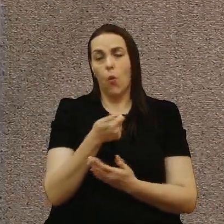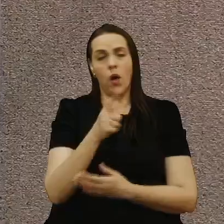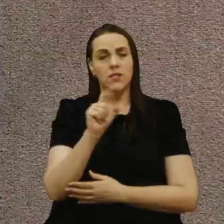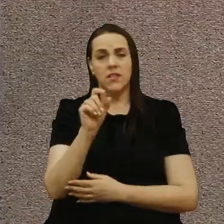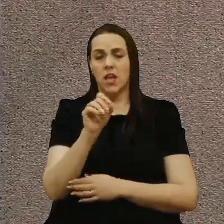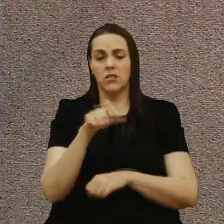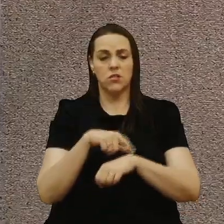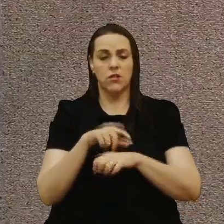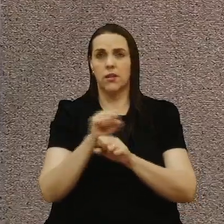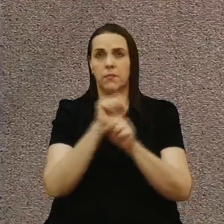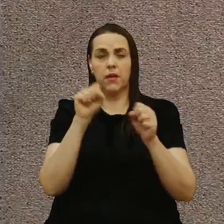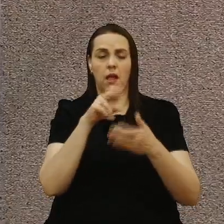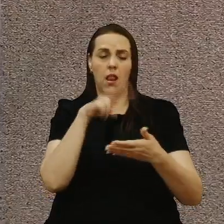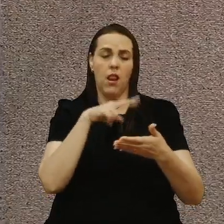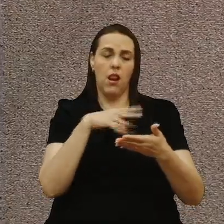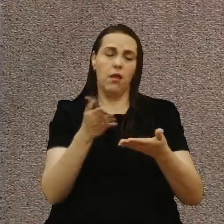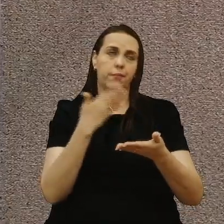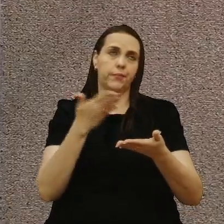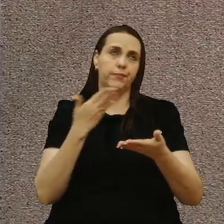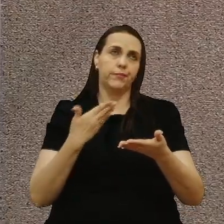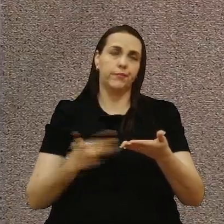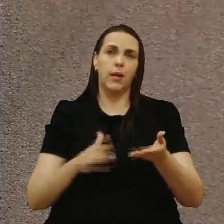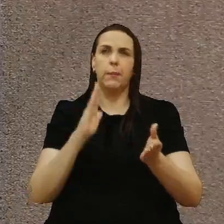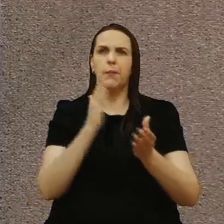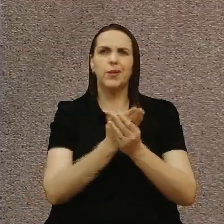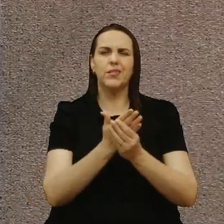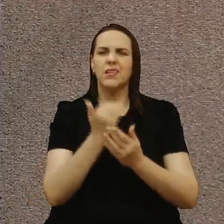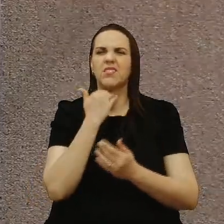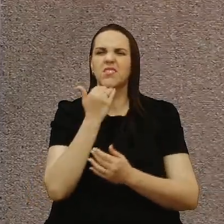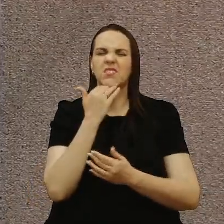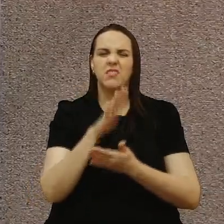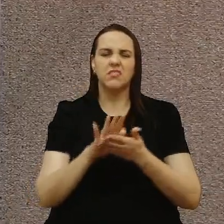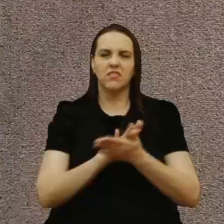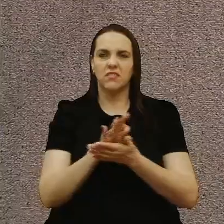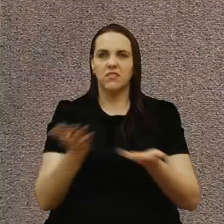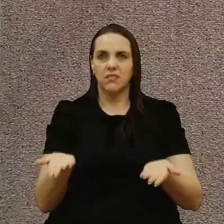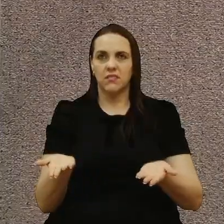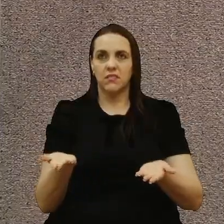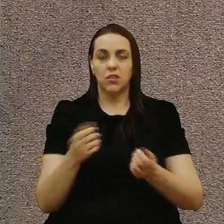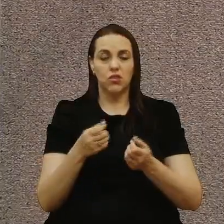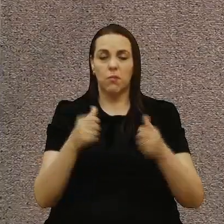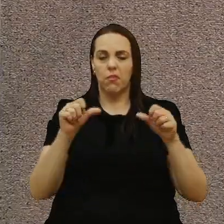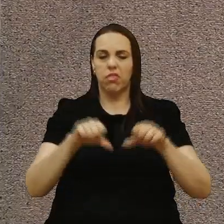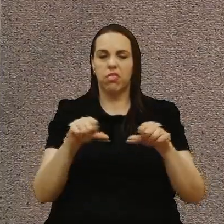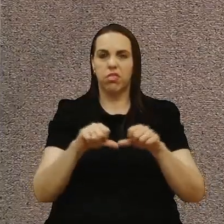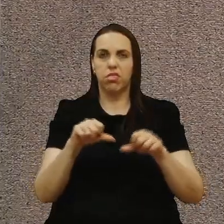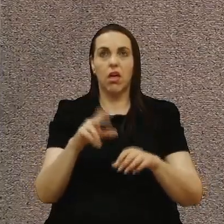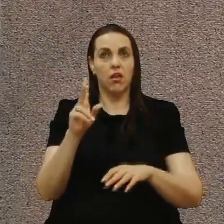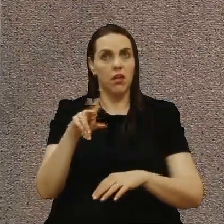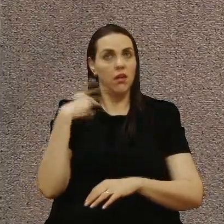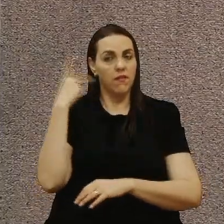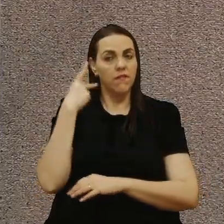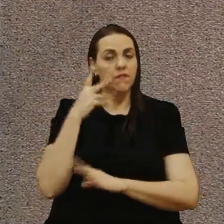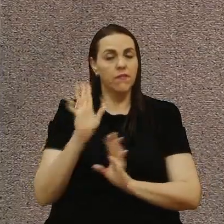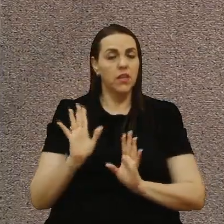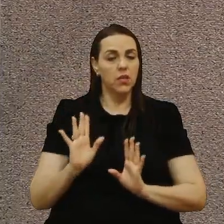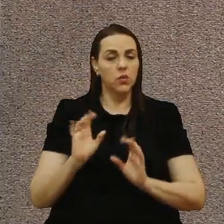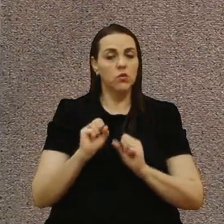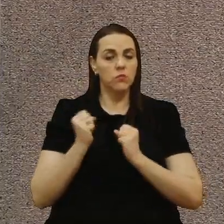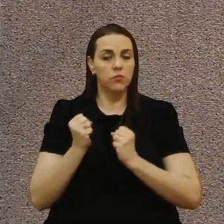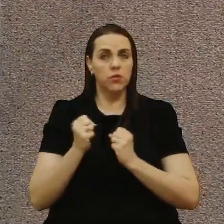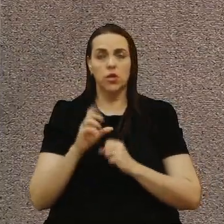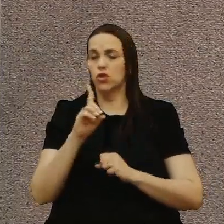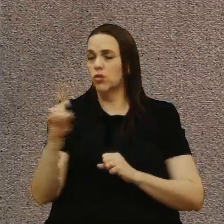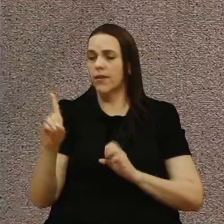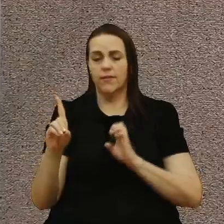numa leitura extensa de um processo que não leva a lugar nenhum e que é só para enfraquecer a imunidade parlamentar. Quando a gente diz que existe imunidade, tem que existir para direita, esquerda,